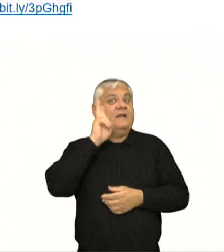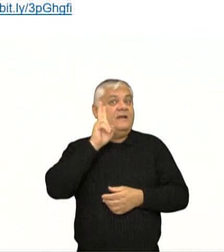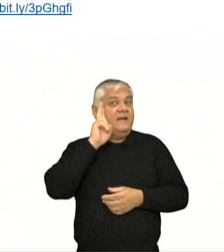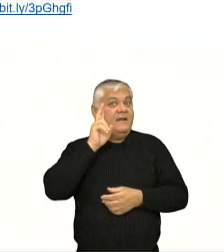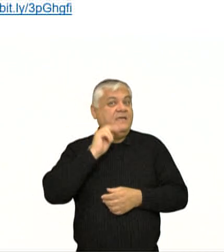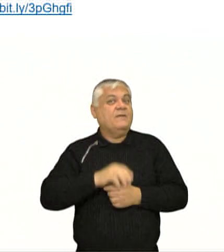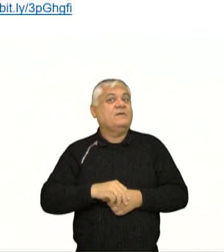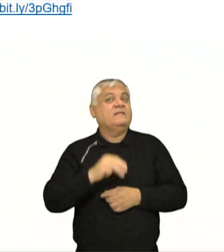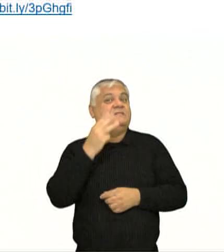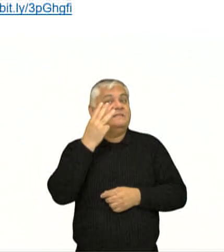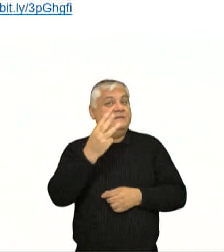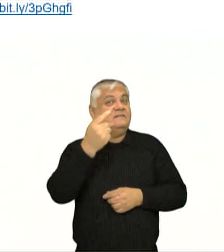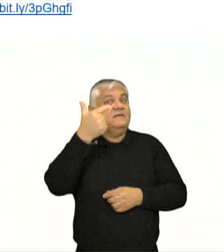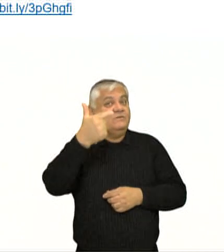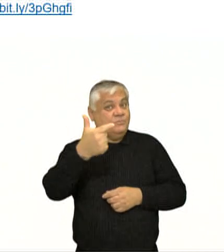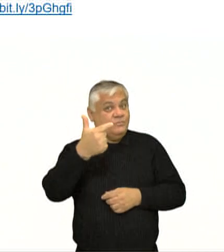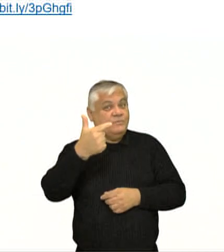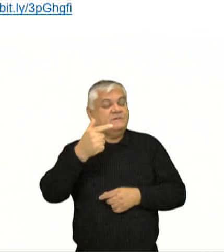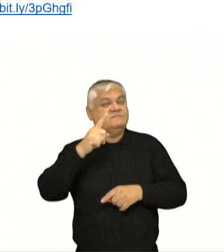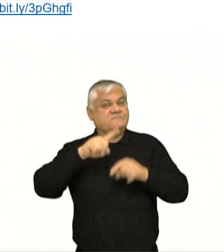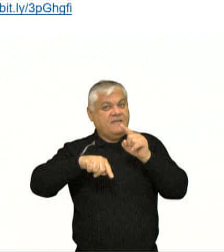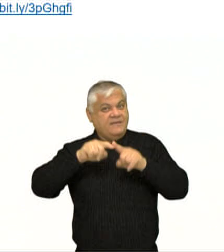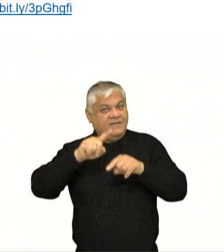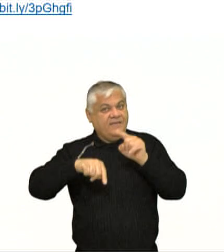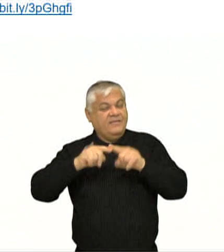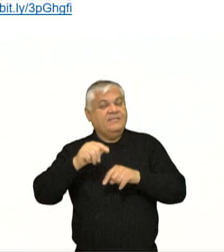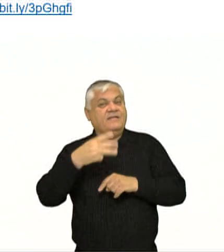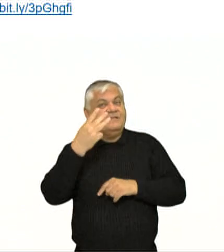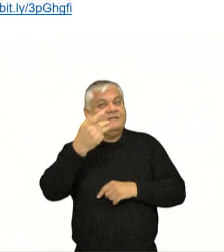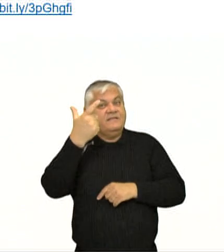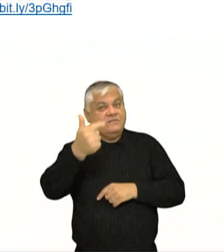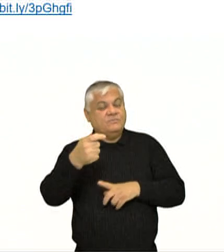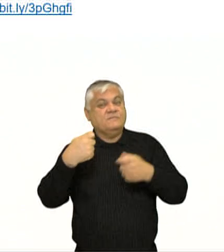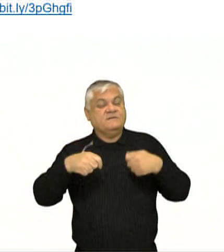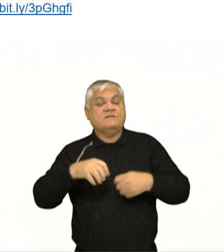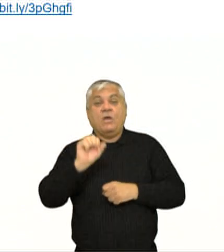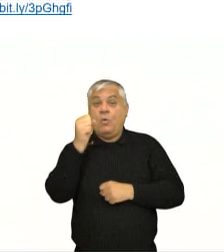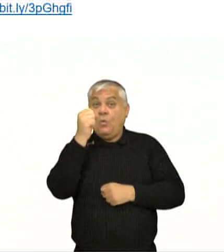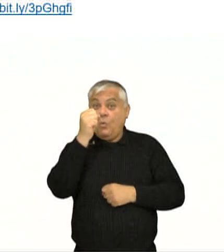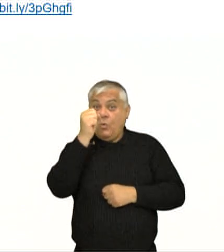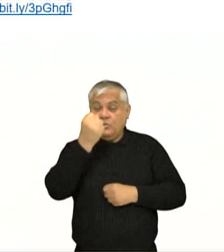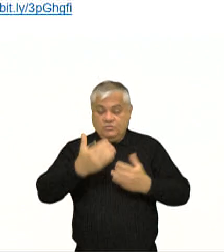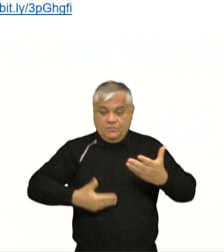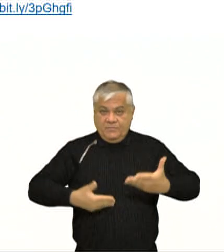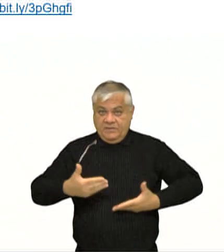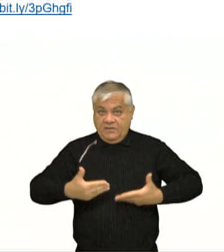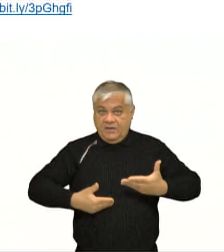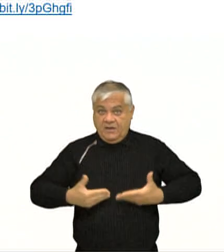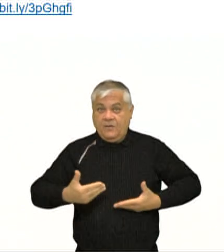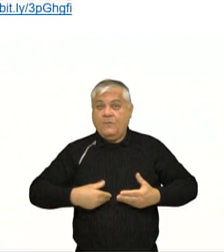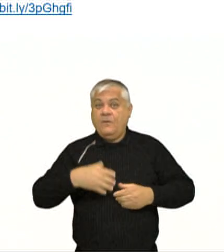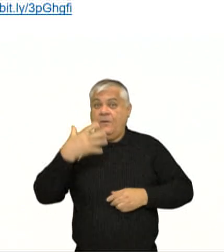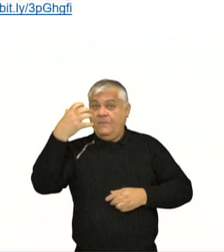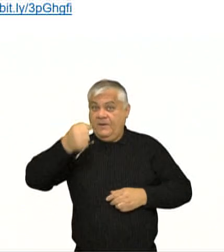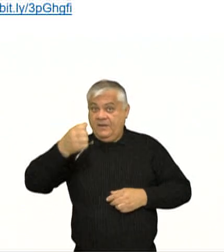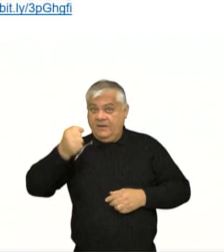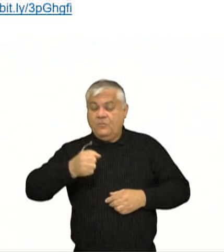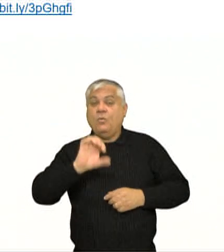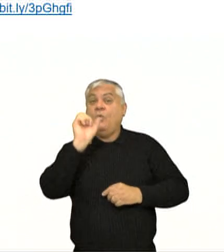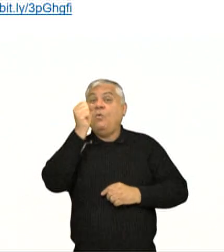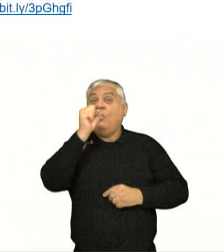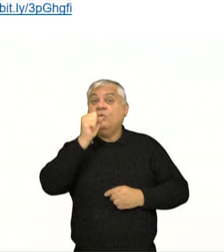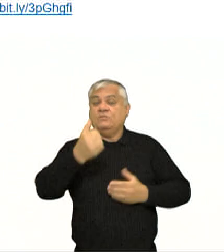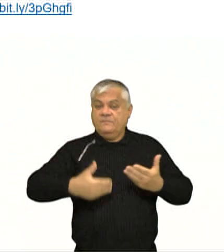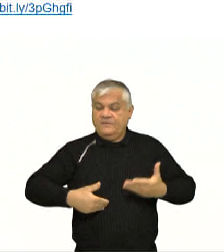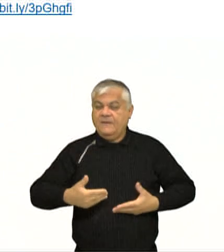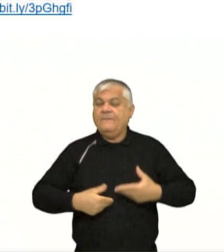são 32, tá? E você vai precisar de 8 peões brancos, 8 peões pretos,